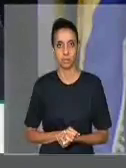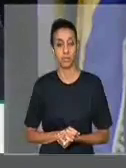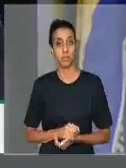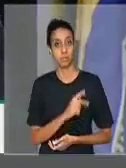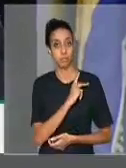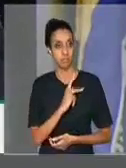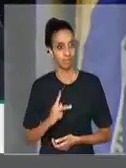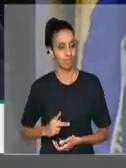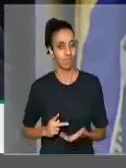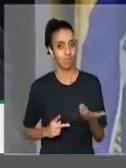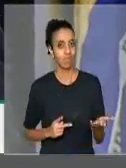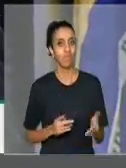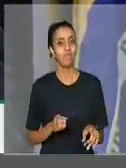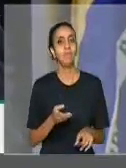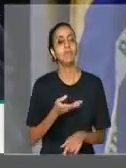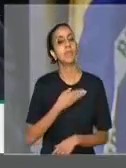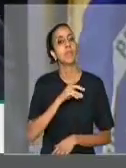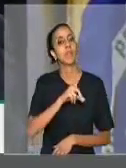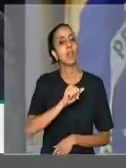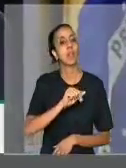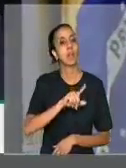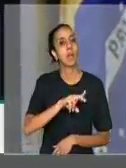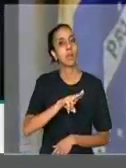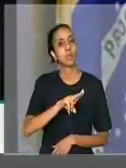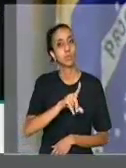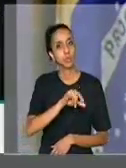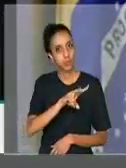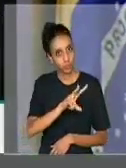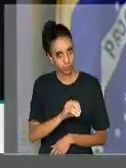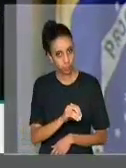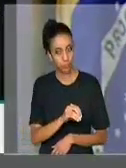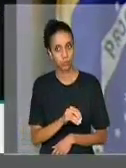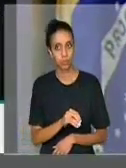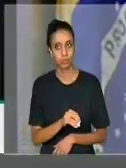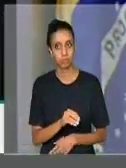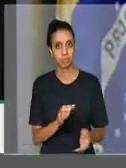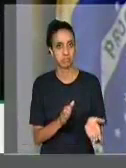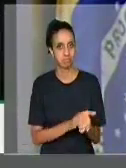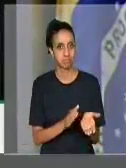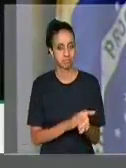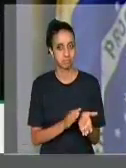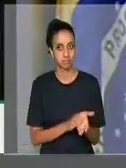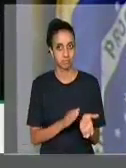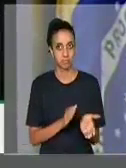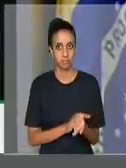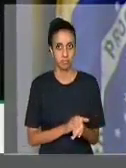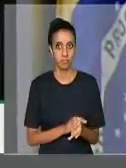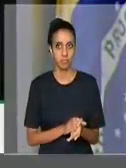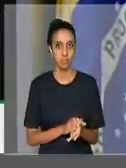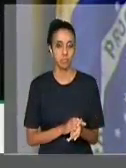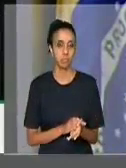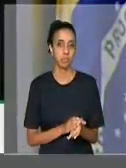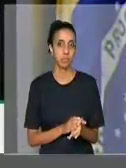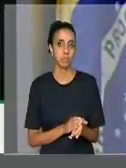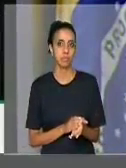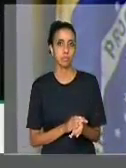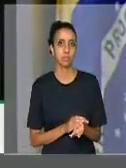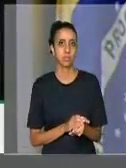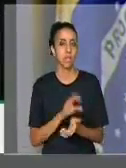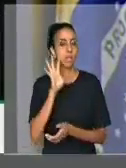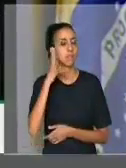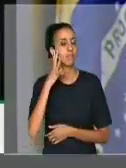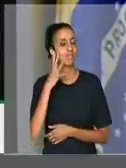o seu companheiro deputado valdivino parabenizá-lo por essa atitude responsável de